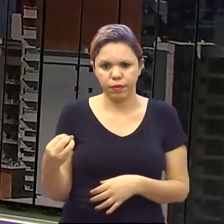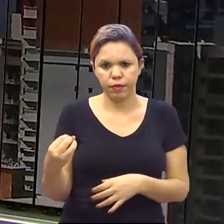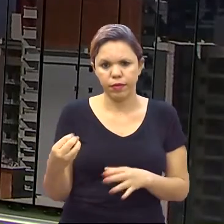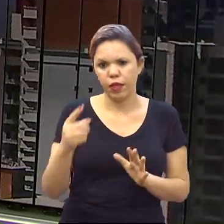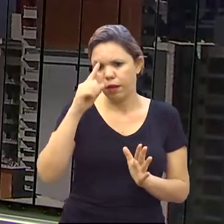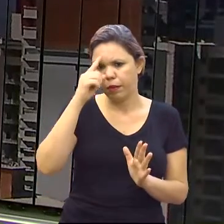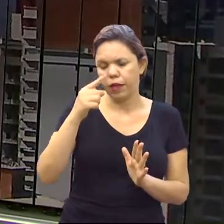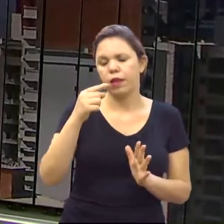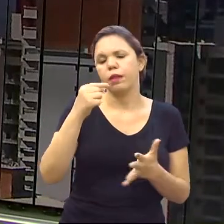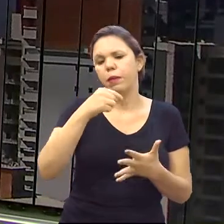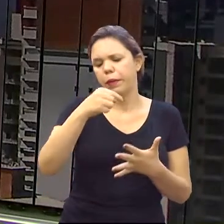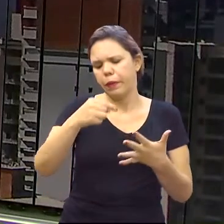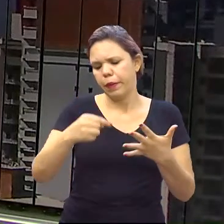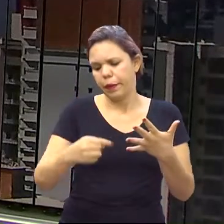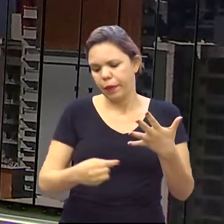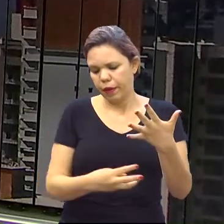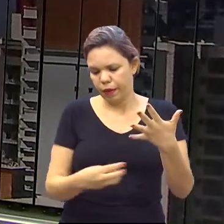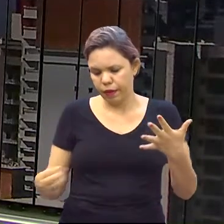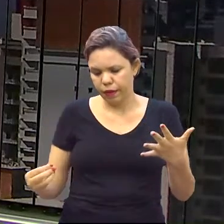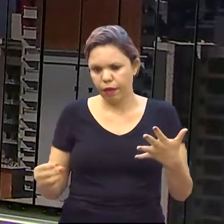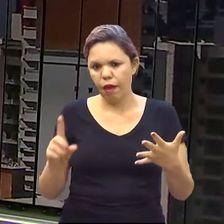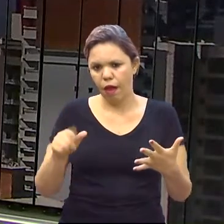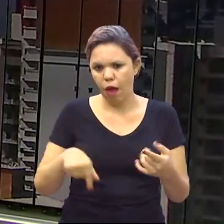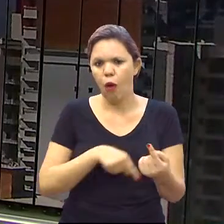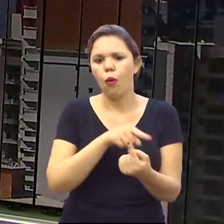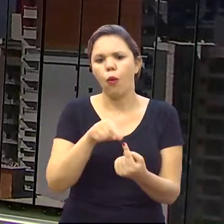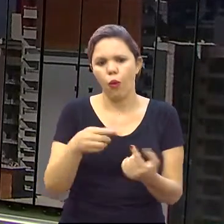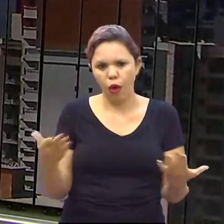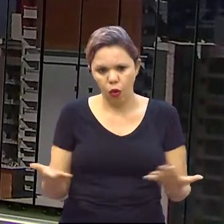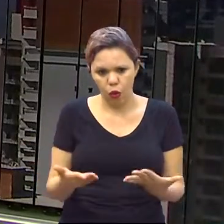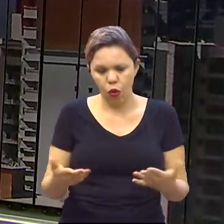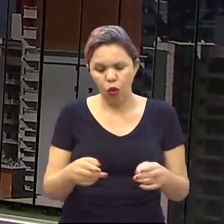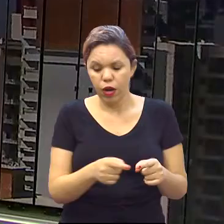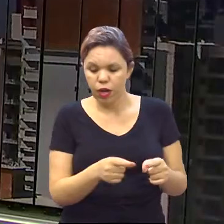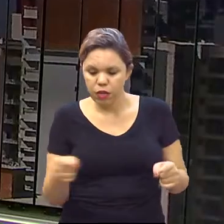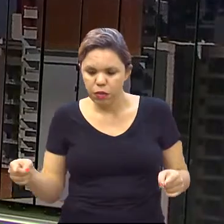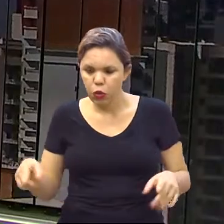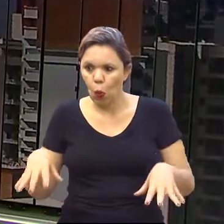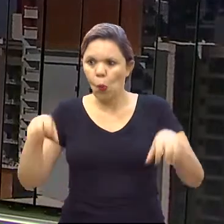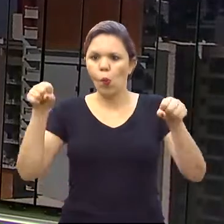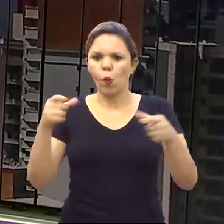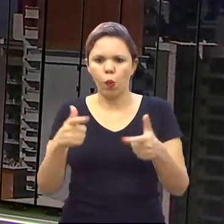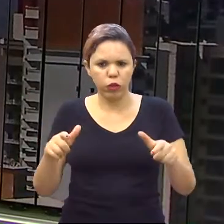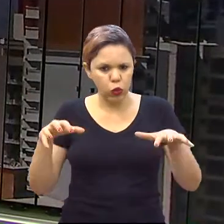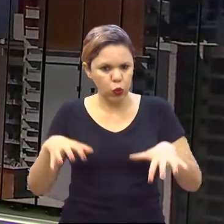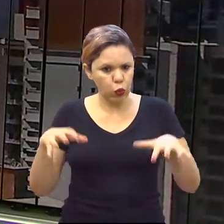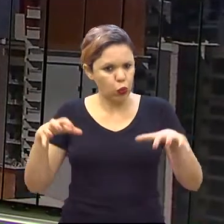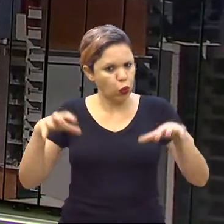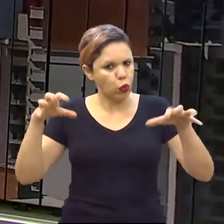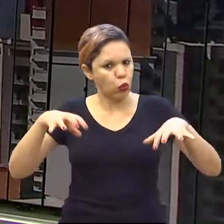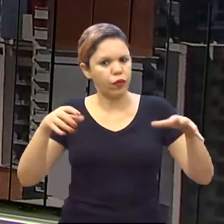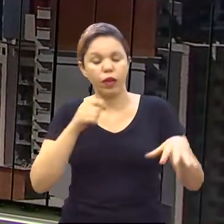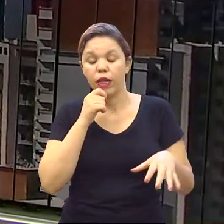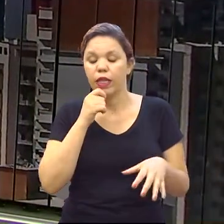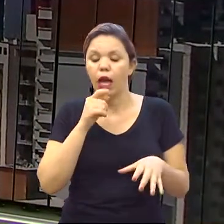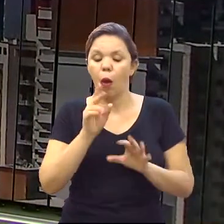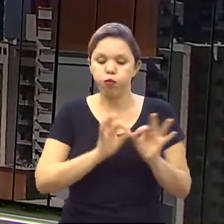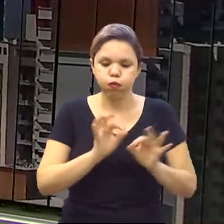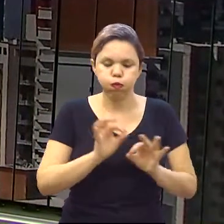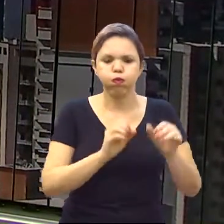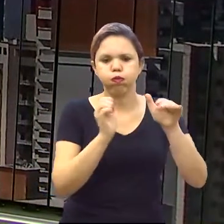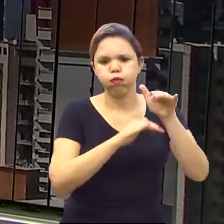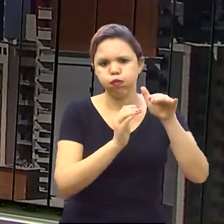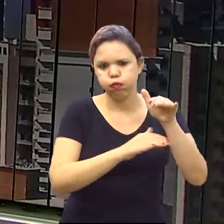mandamentos, que são mandamentos viáveis para essa estiagem, que partem desde a manutenção